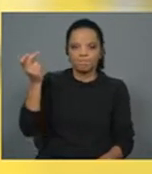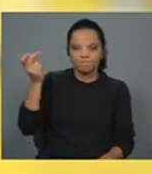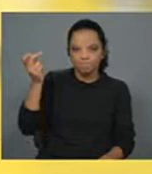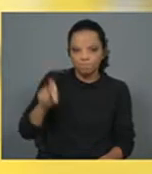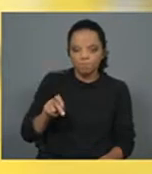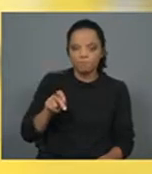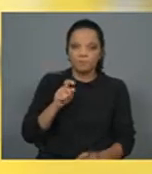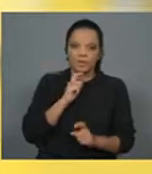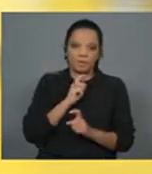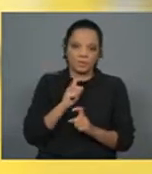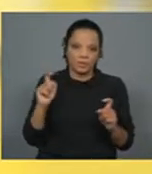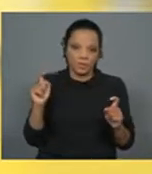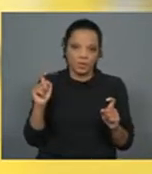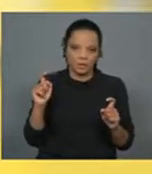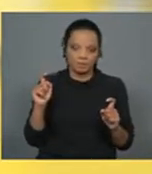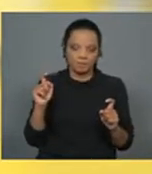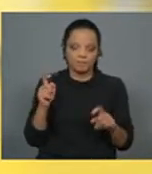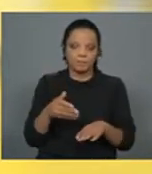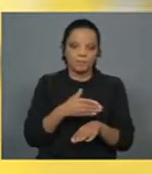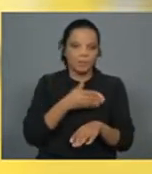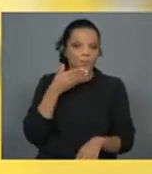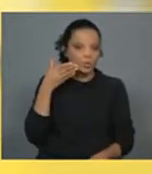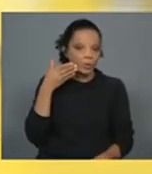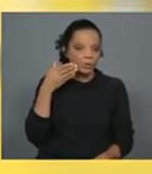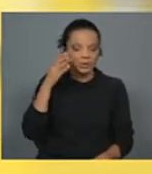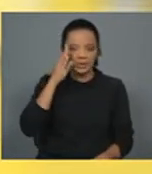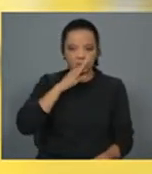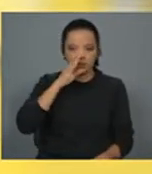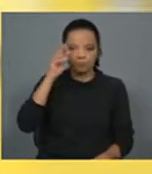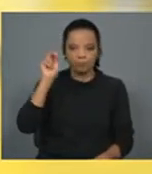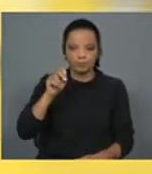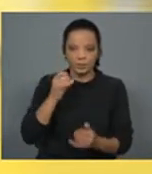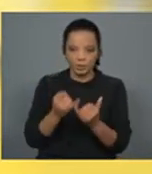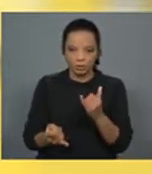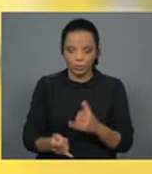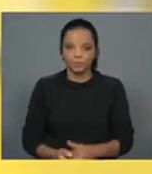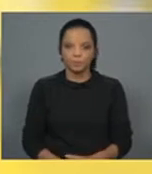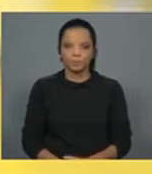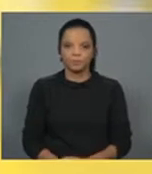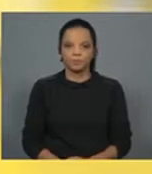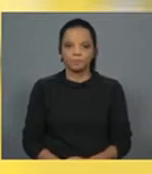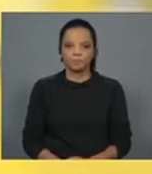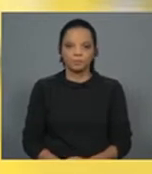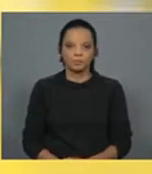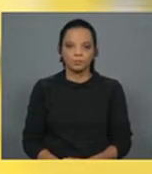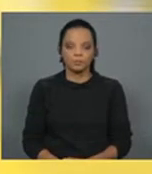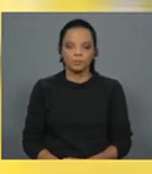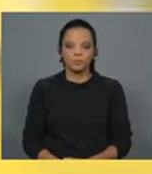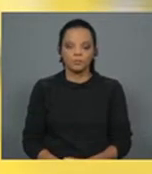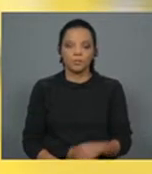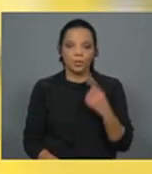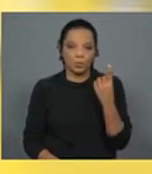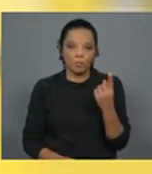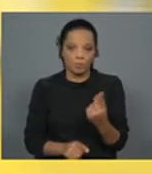pode acontecer também alertar de forma precoce em caso de risco. Uma coisa